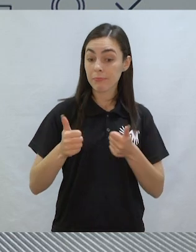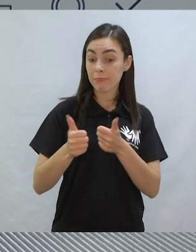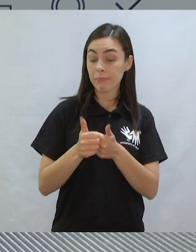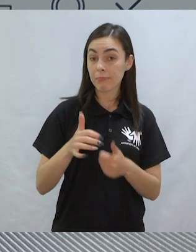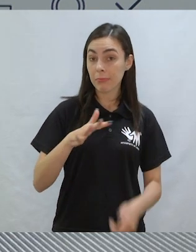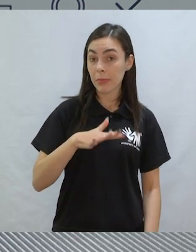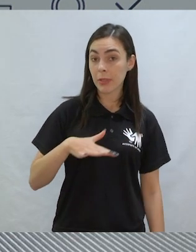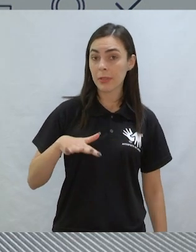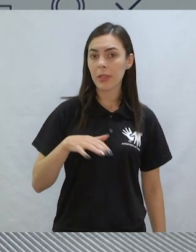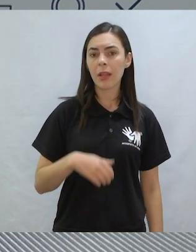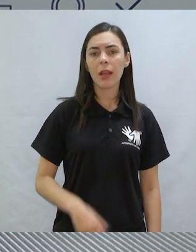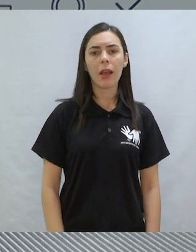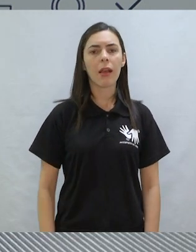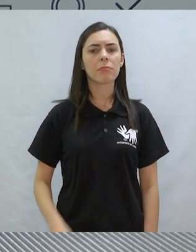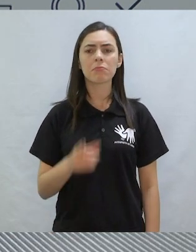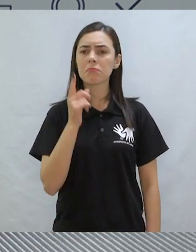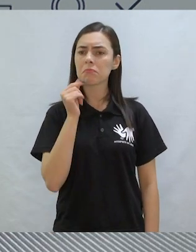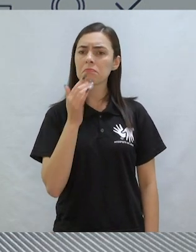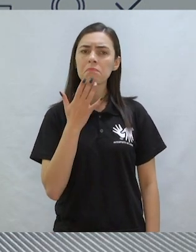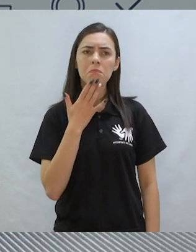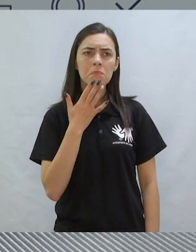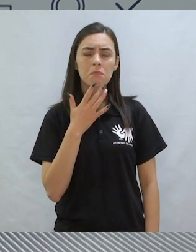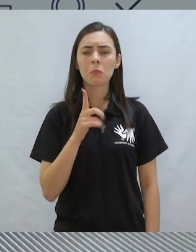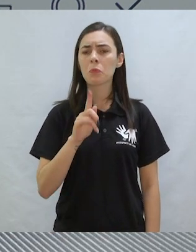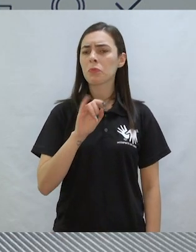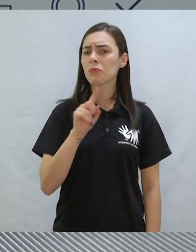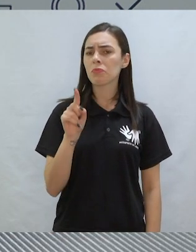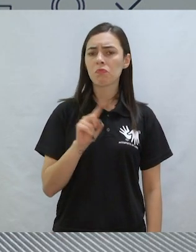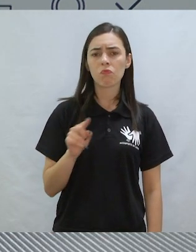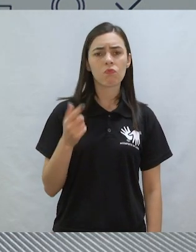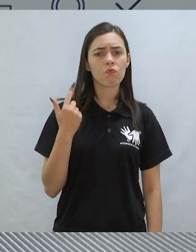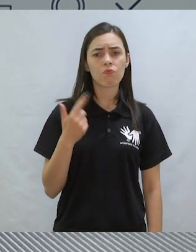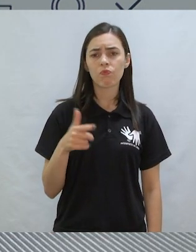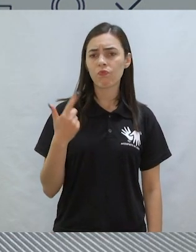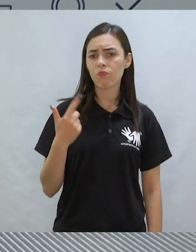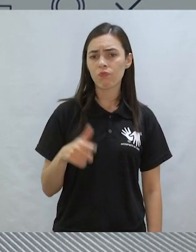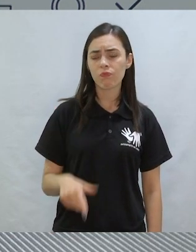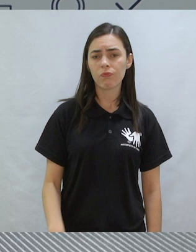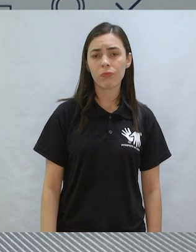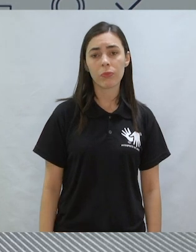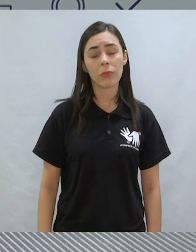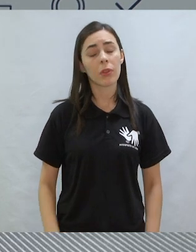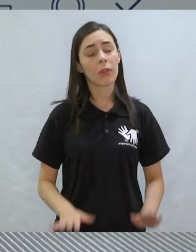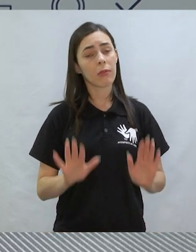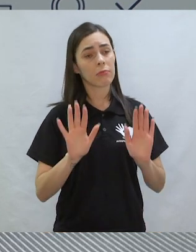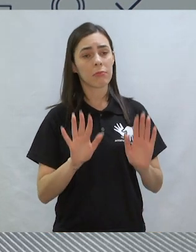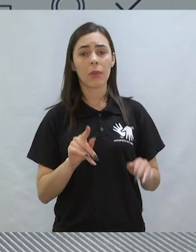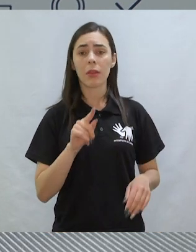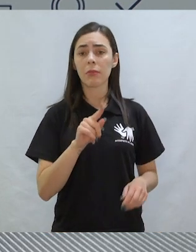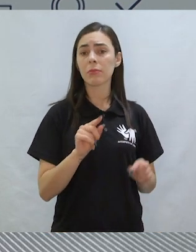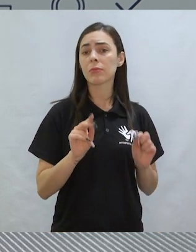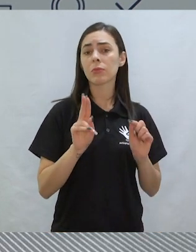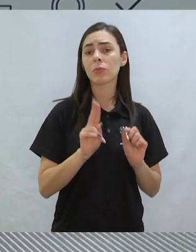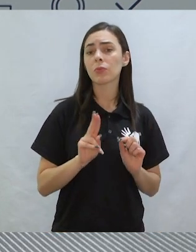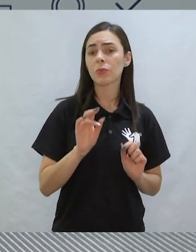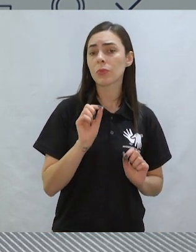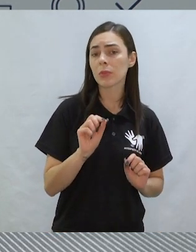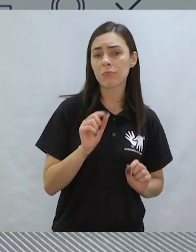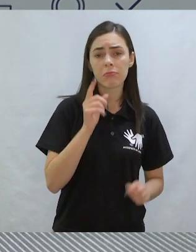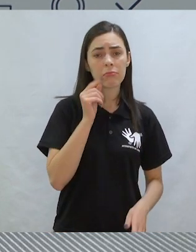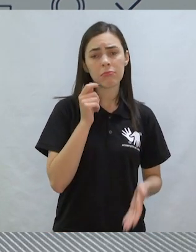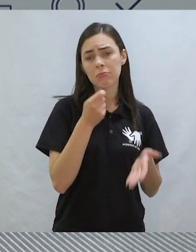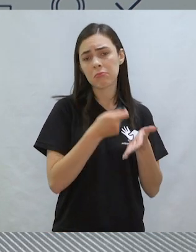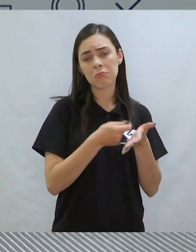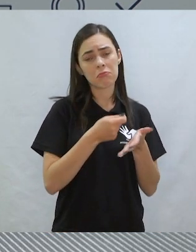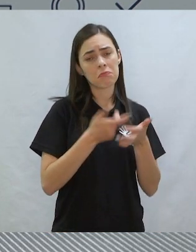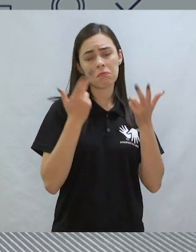ter junto de você. Prof, eu não tenho nem lápis de cor e nem giz de cera. Então, aí você faz com o quê? Com o